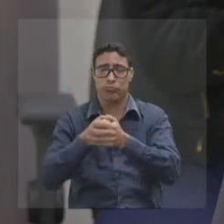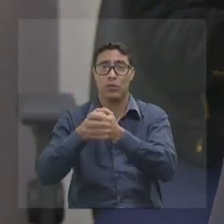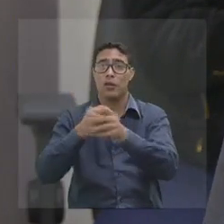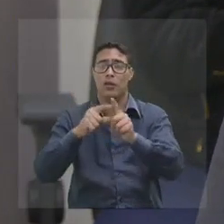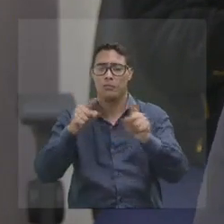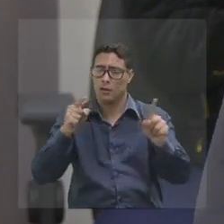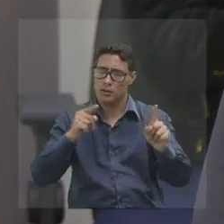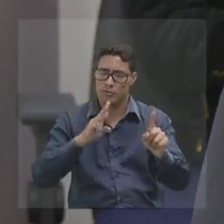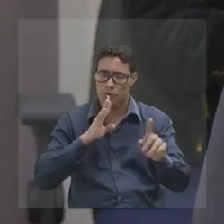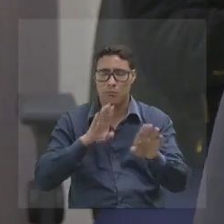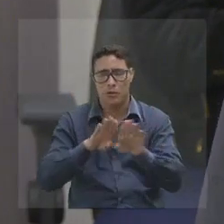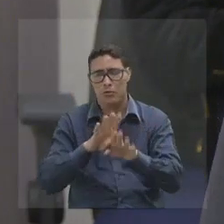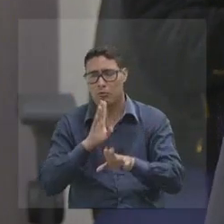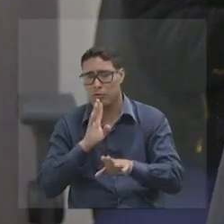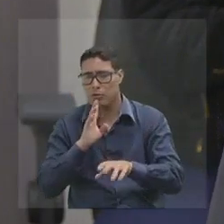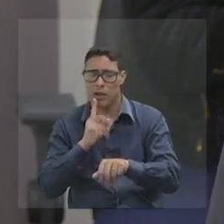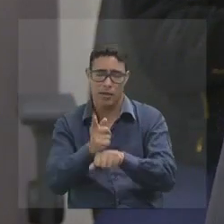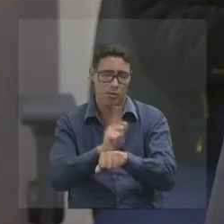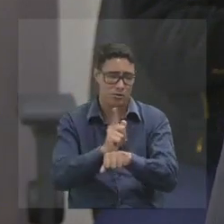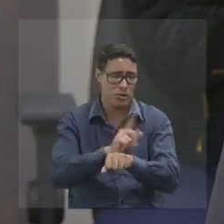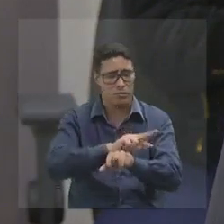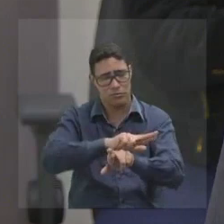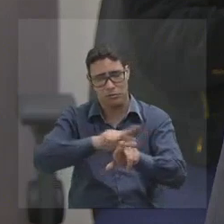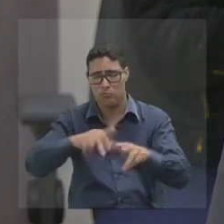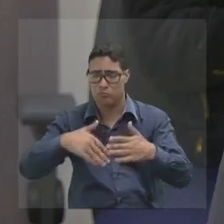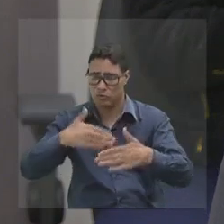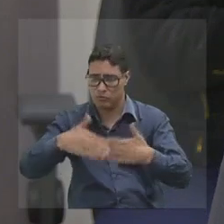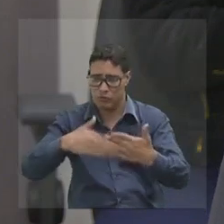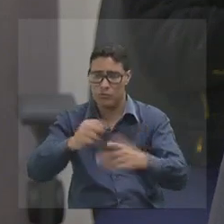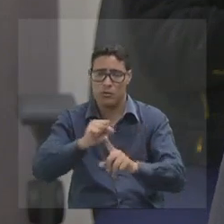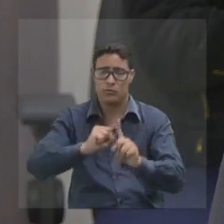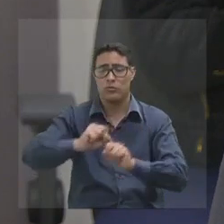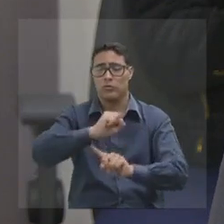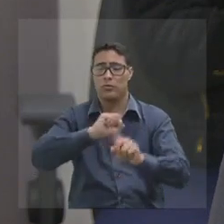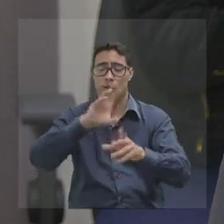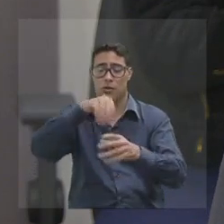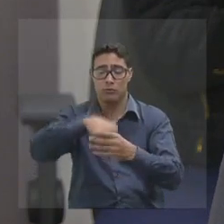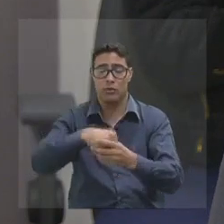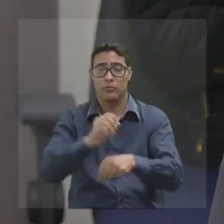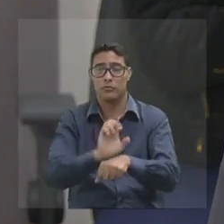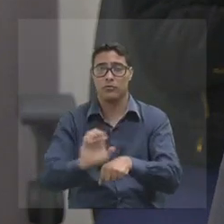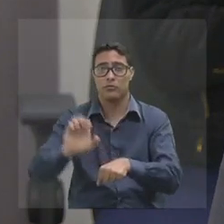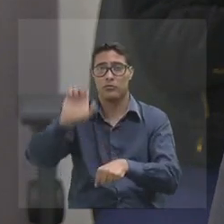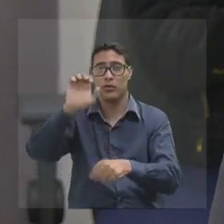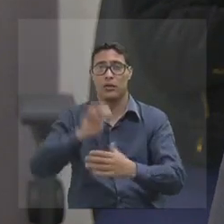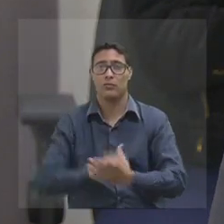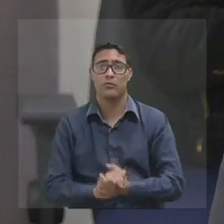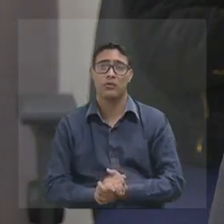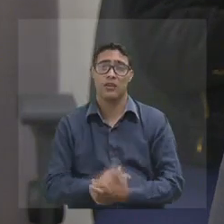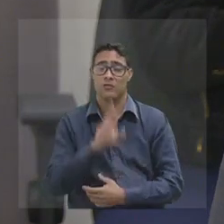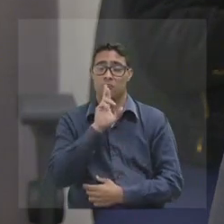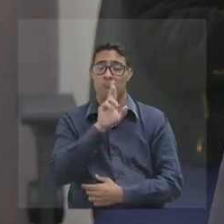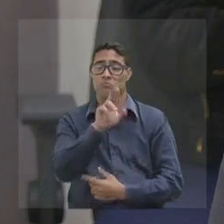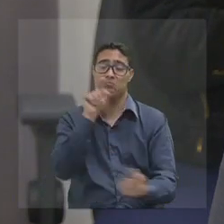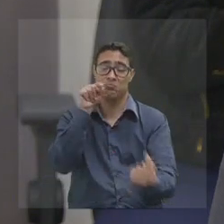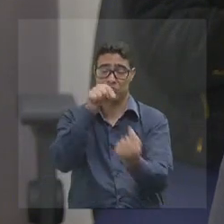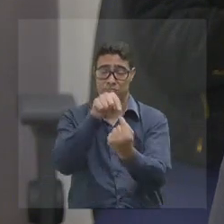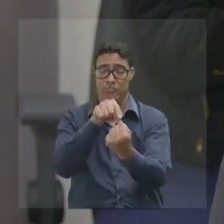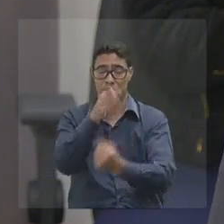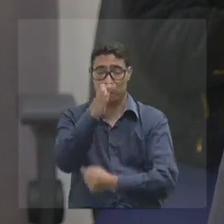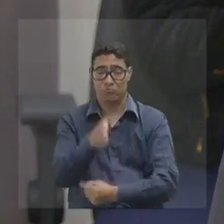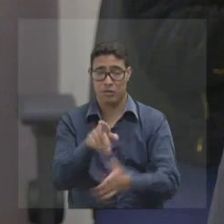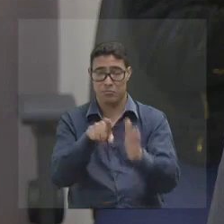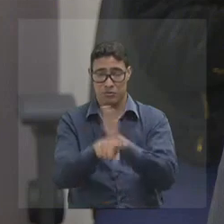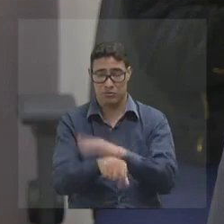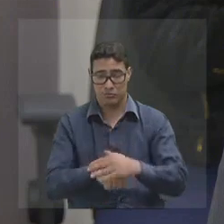ambiental e desenvolvimento econômico social no nosso estado eu vou direto ao ponto que o senhor me traz como questão